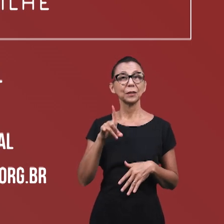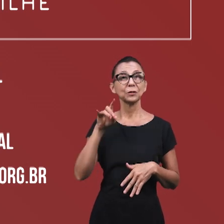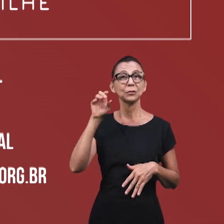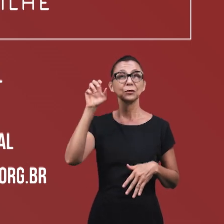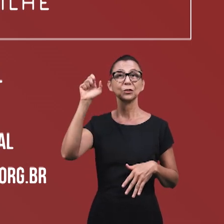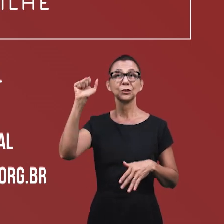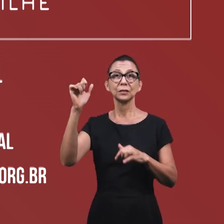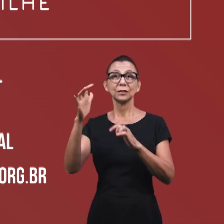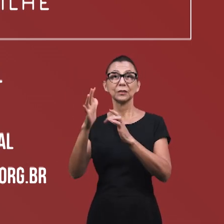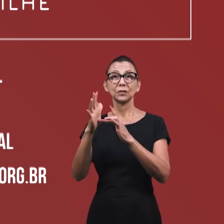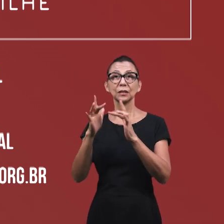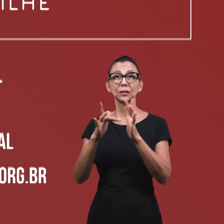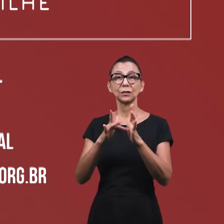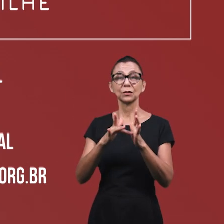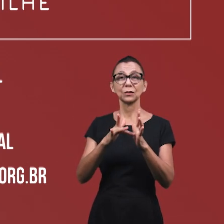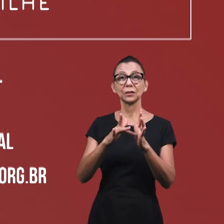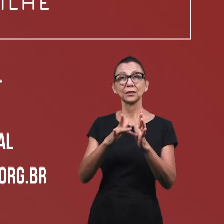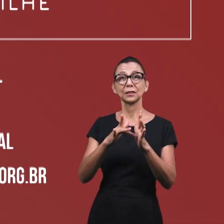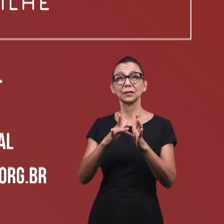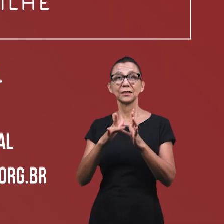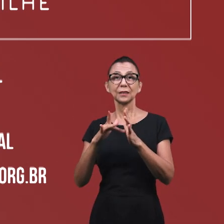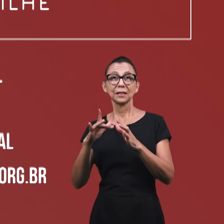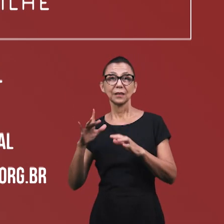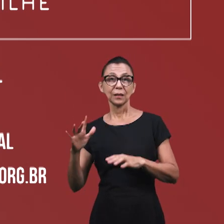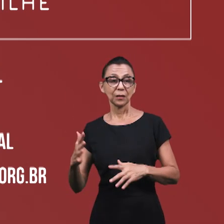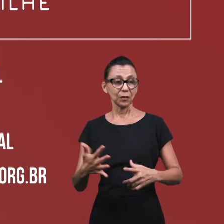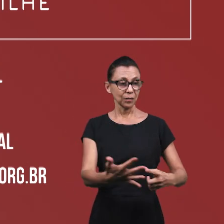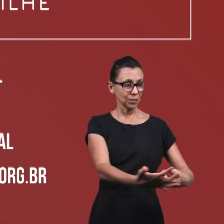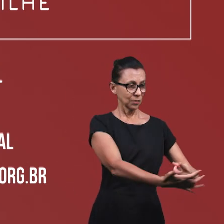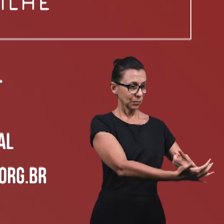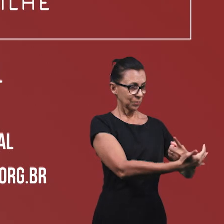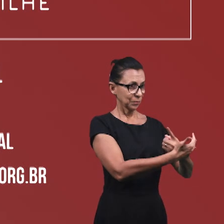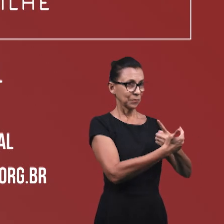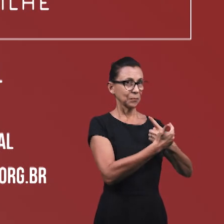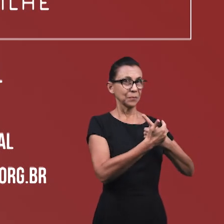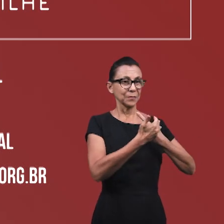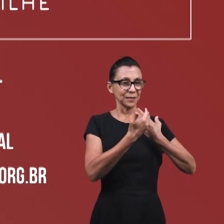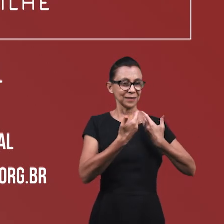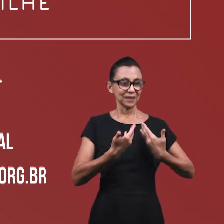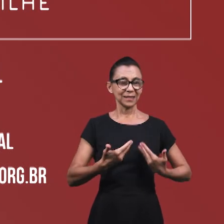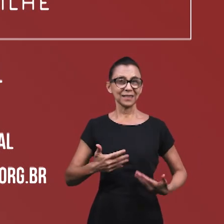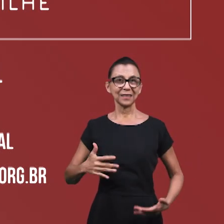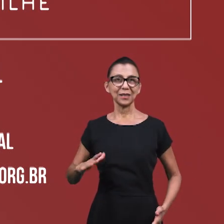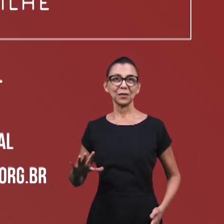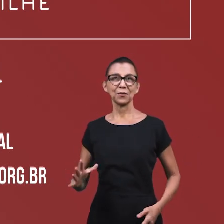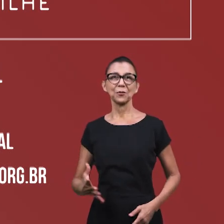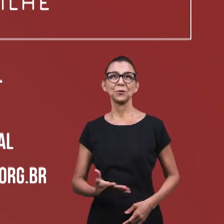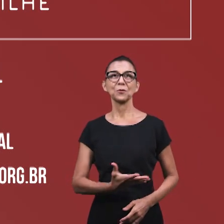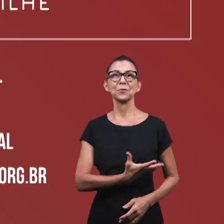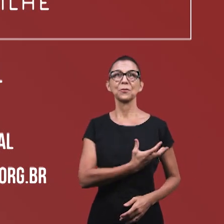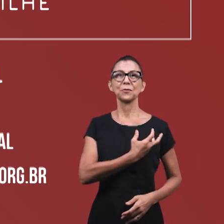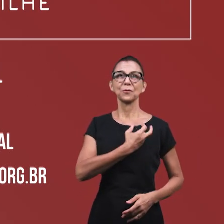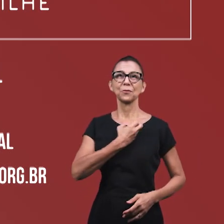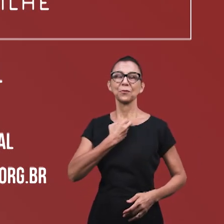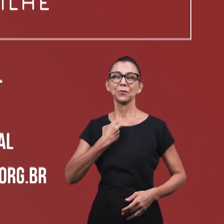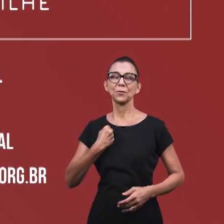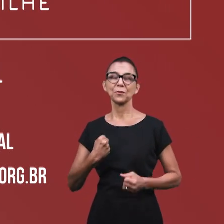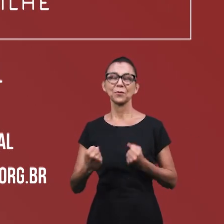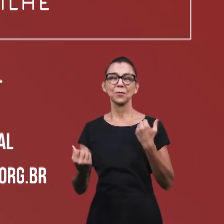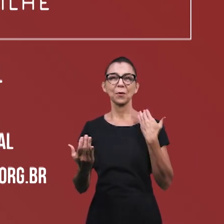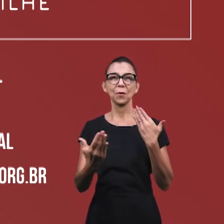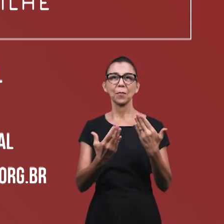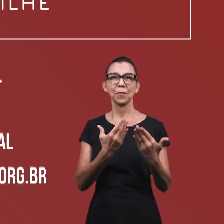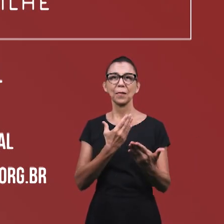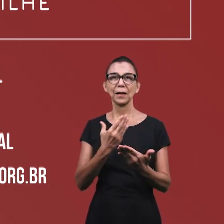Salvador me achou. Tal como a flor que no jardim